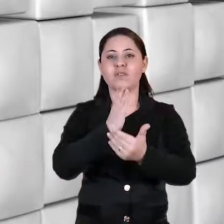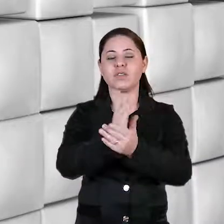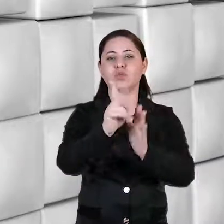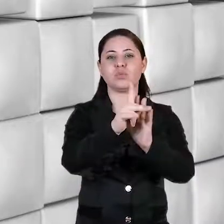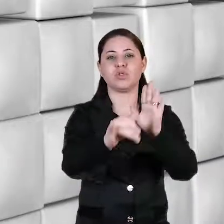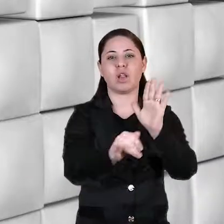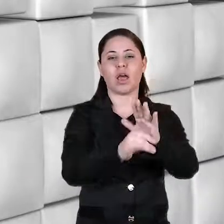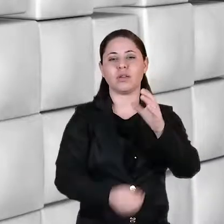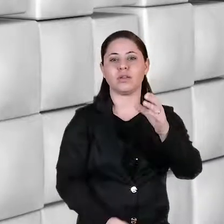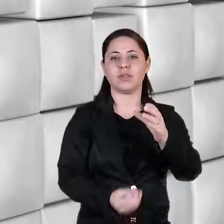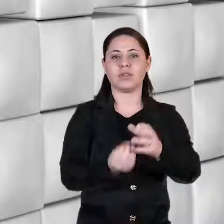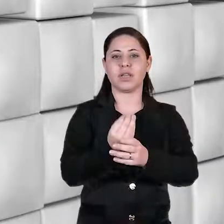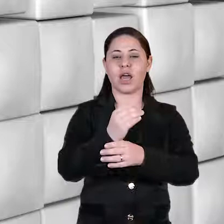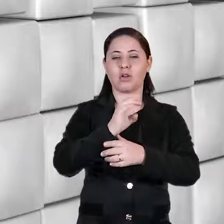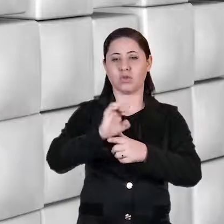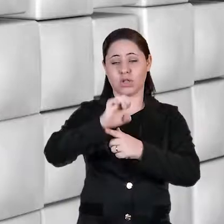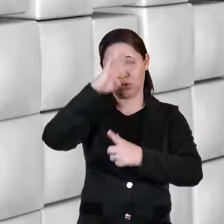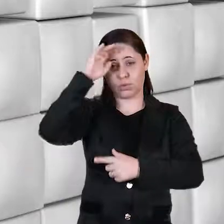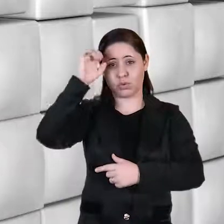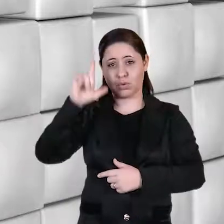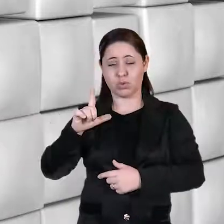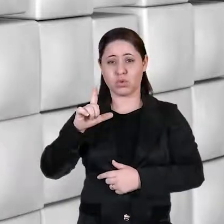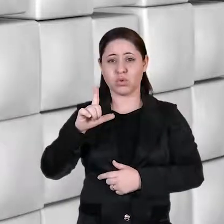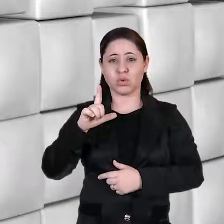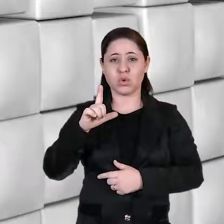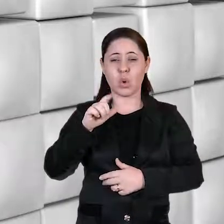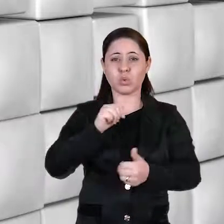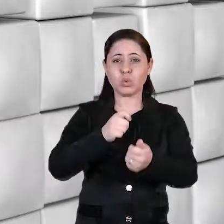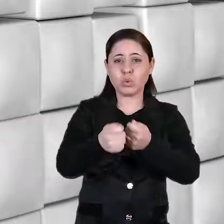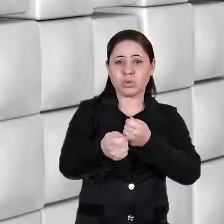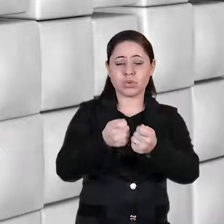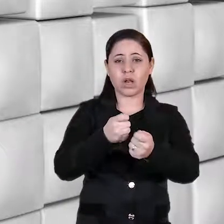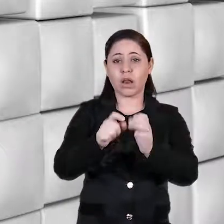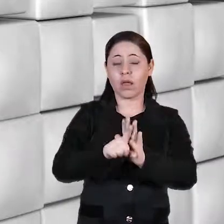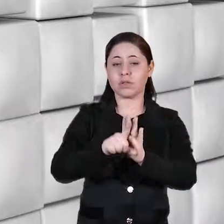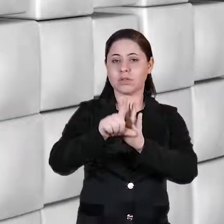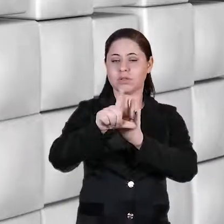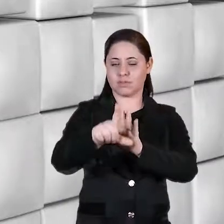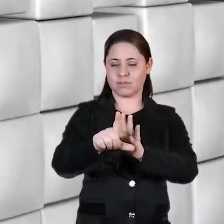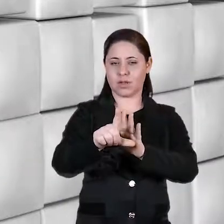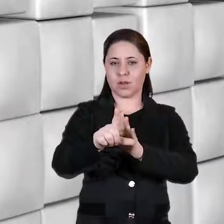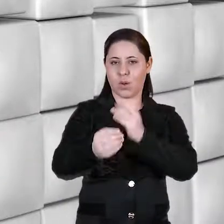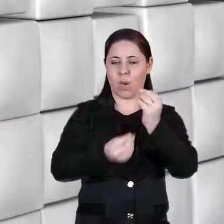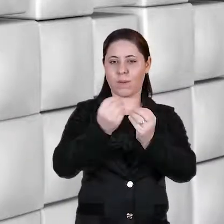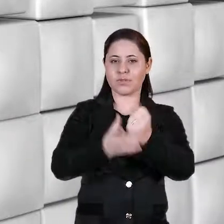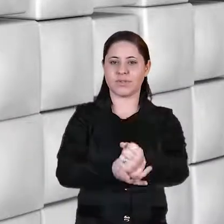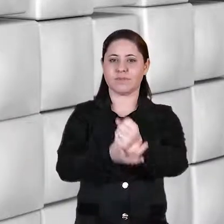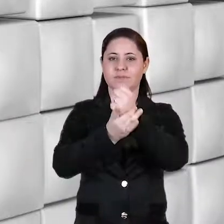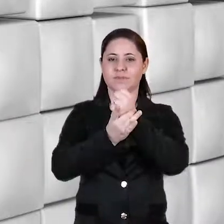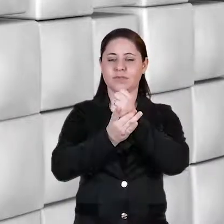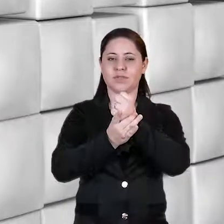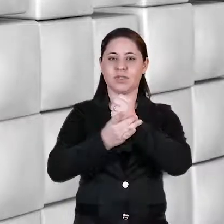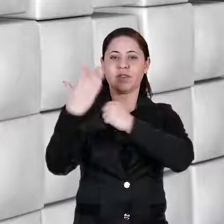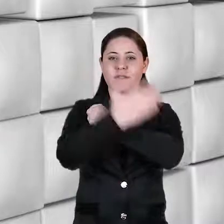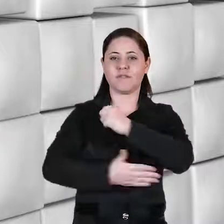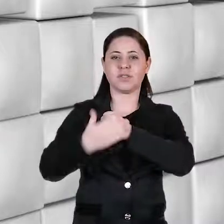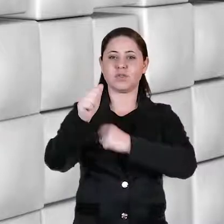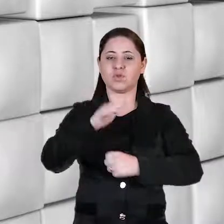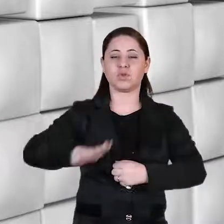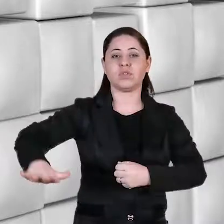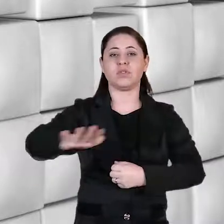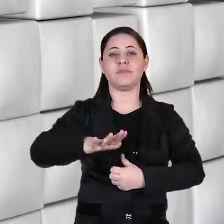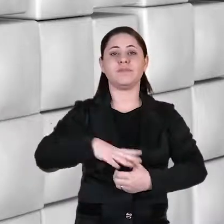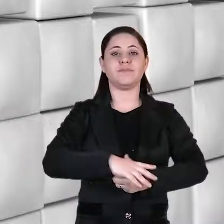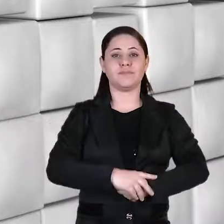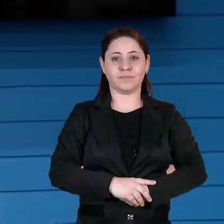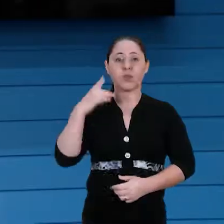de projetos de lei que criaram em Mato Grosso do Sul dispositivos na legislação sobre segurança e